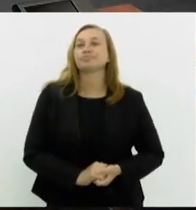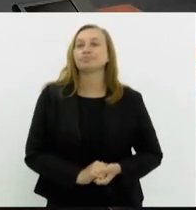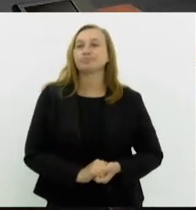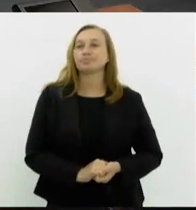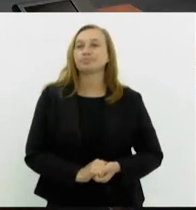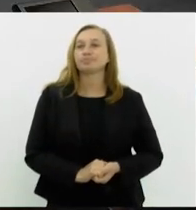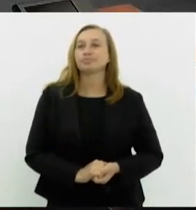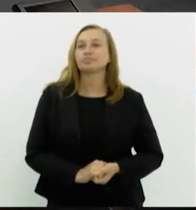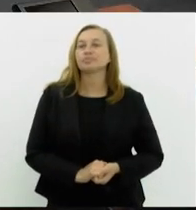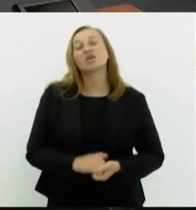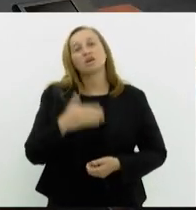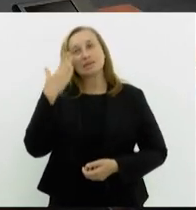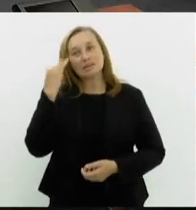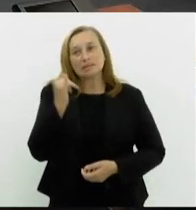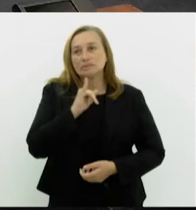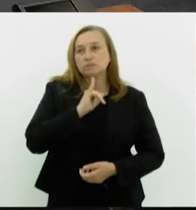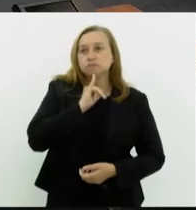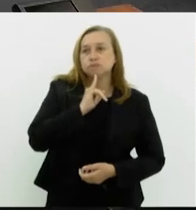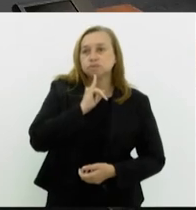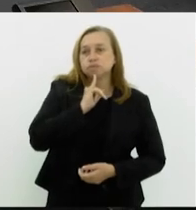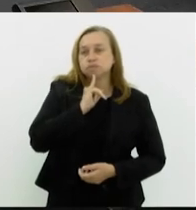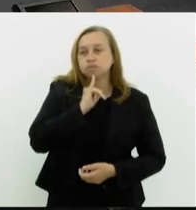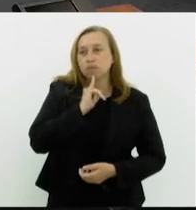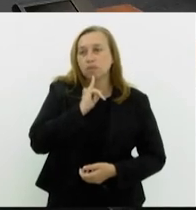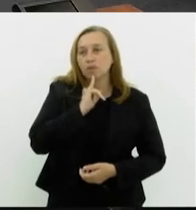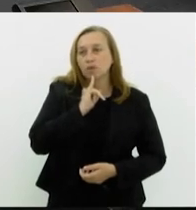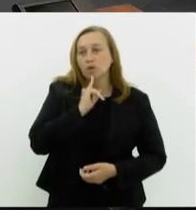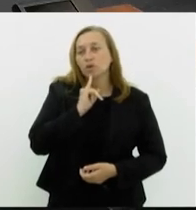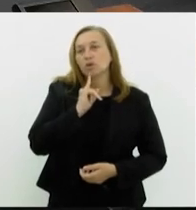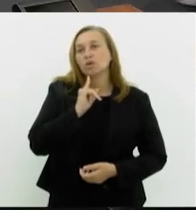Eu sei, porque infelizmente não tem ninguém presente.